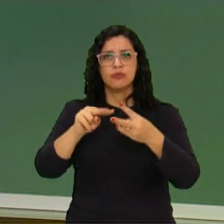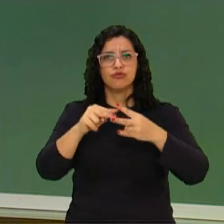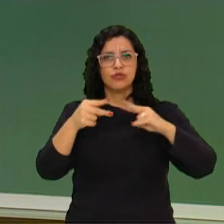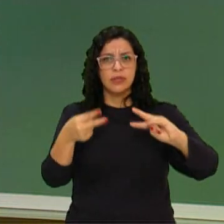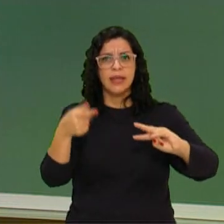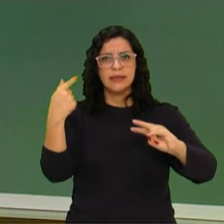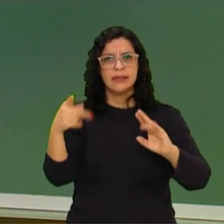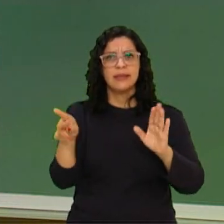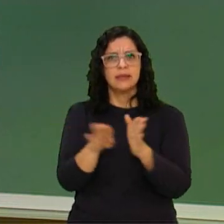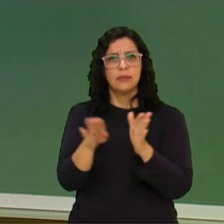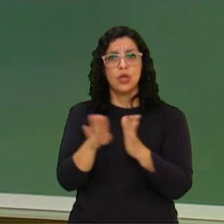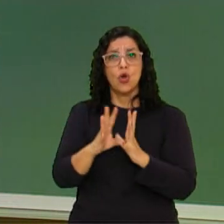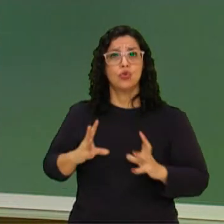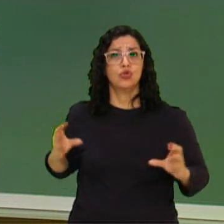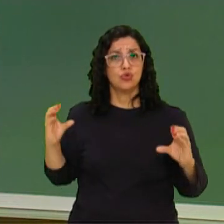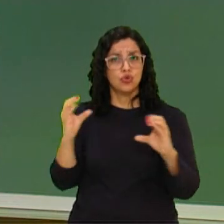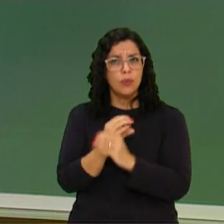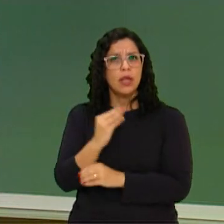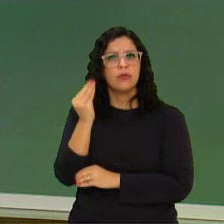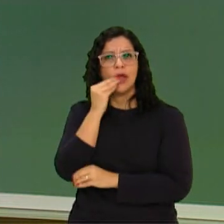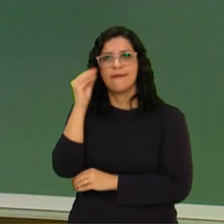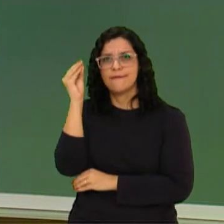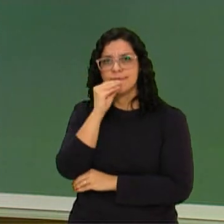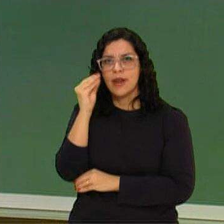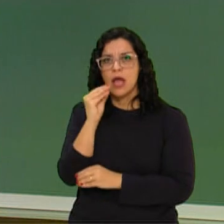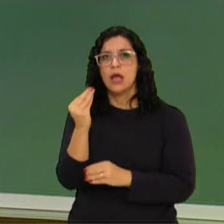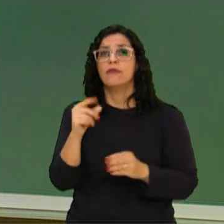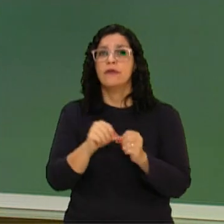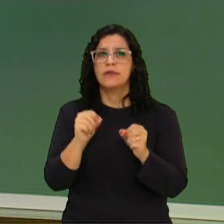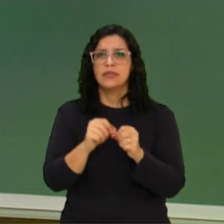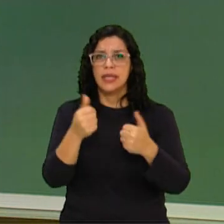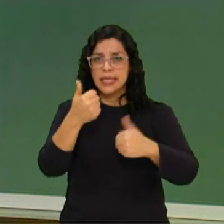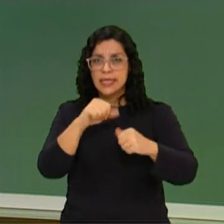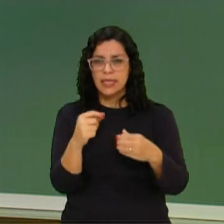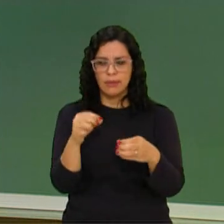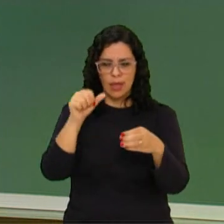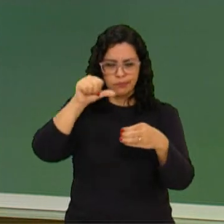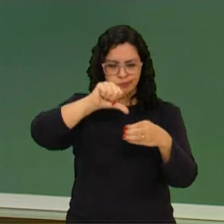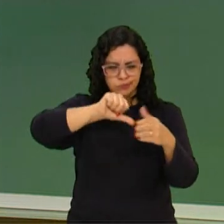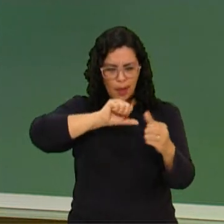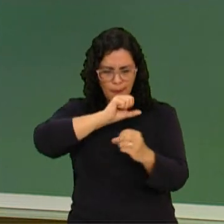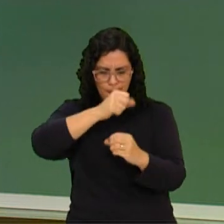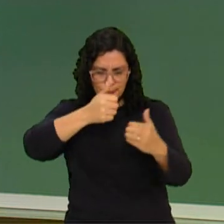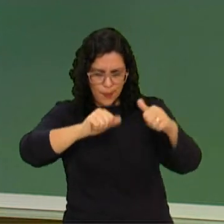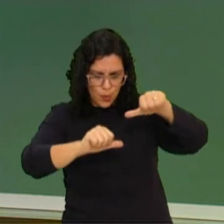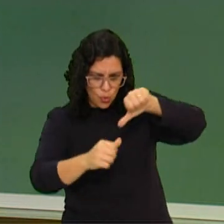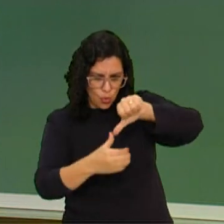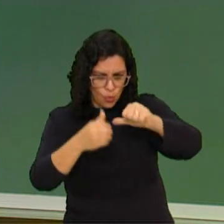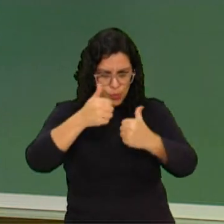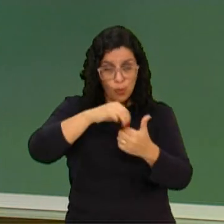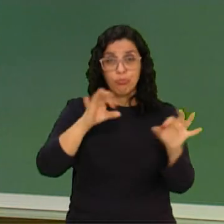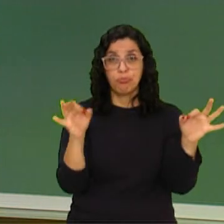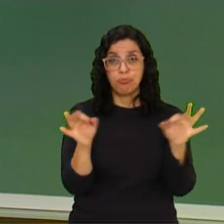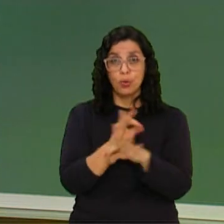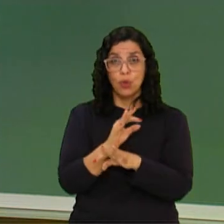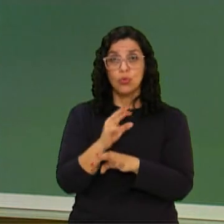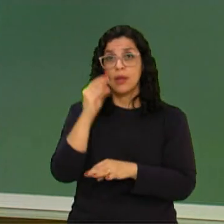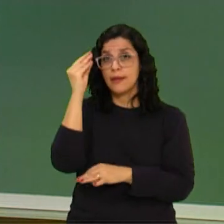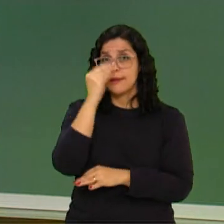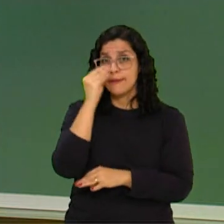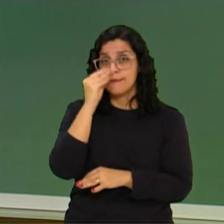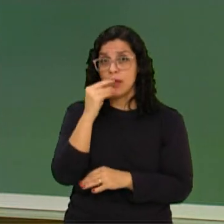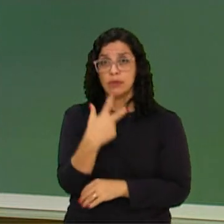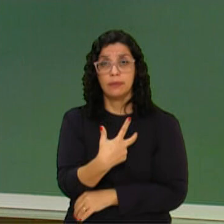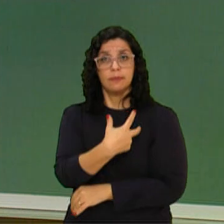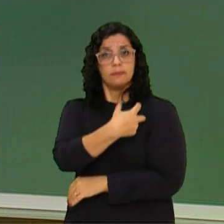genético dele ou vão pegar ele inteiro e enfraquecê-lo. Claro, não vão colocar ele com aquela mesma força que ele teria naturalmente, né, porque